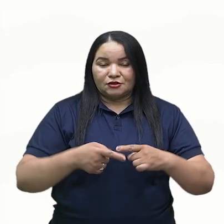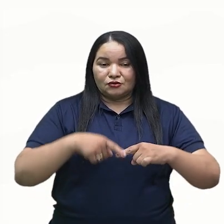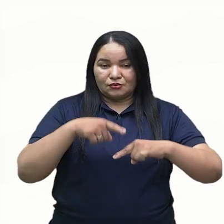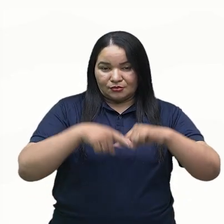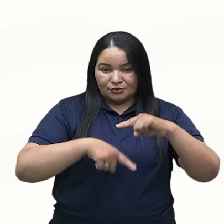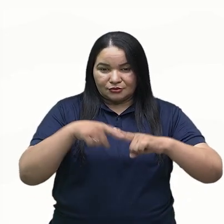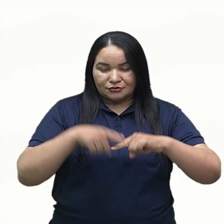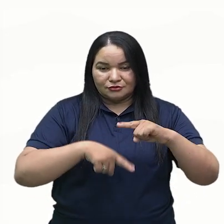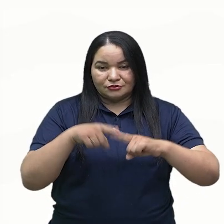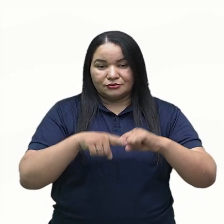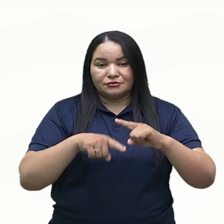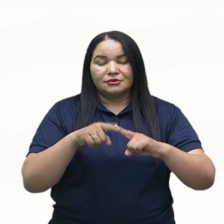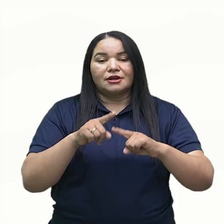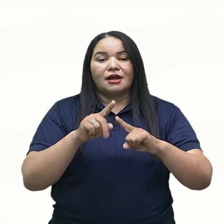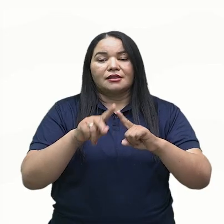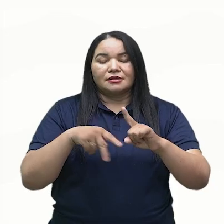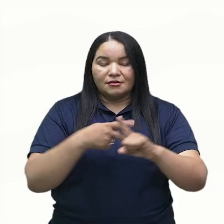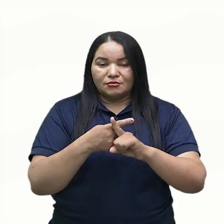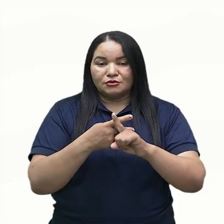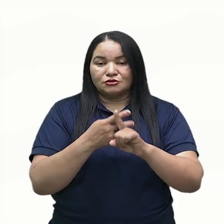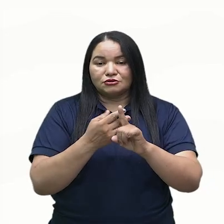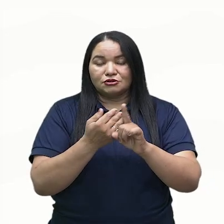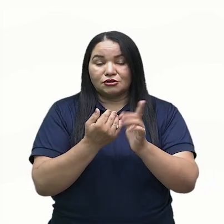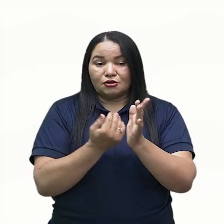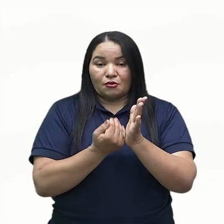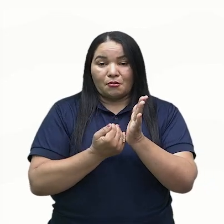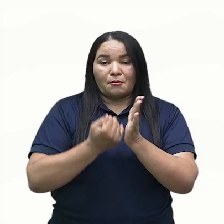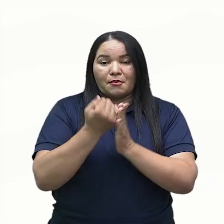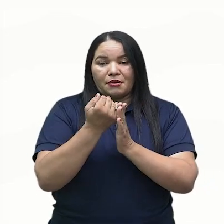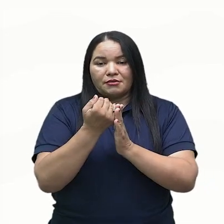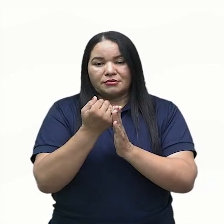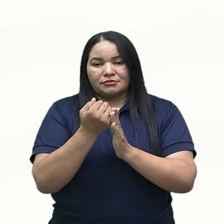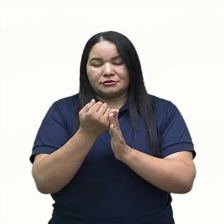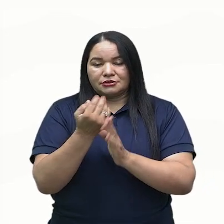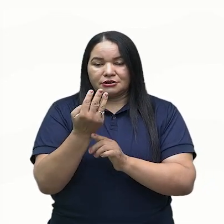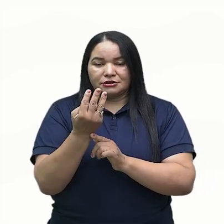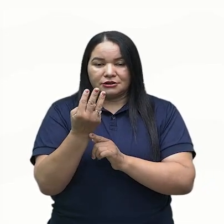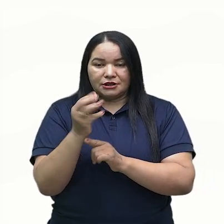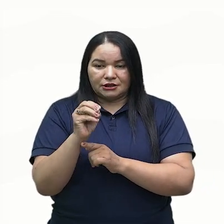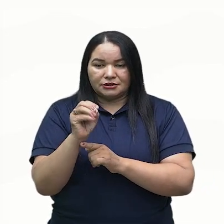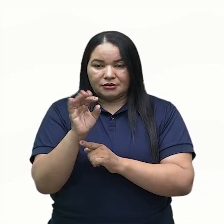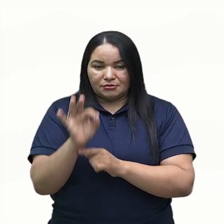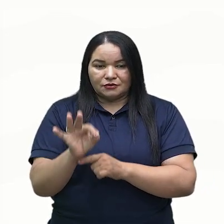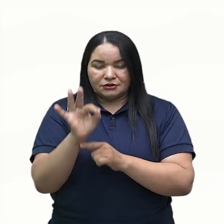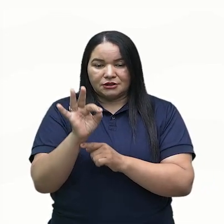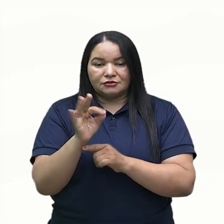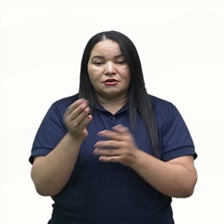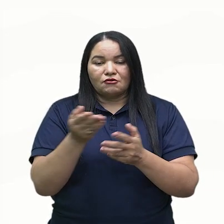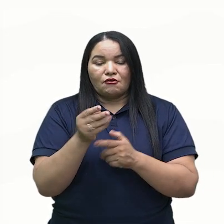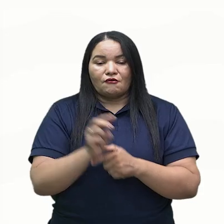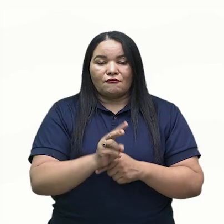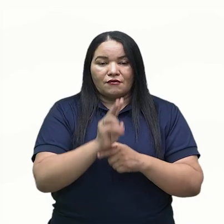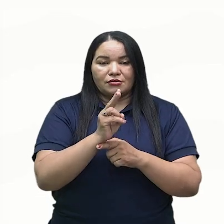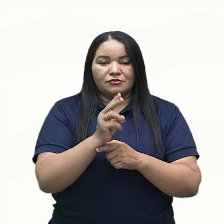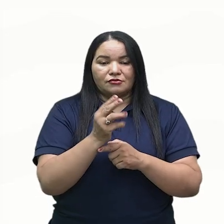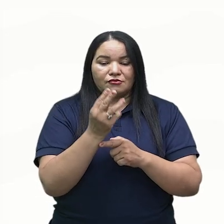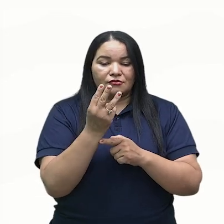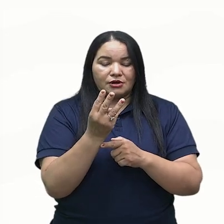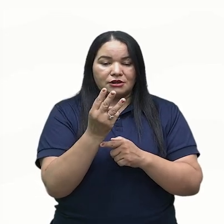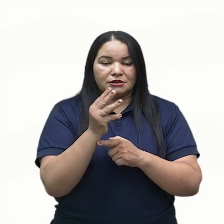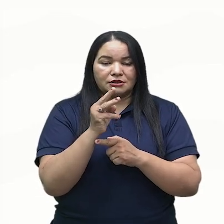esse produto, depois que sofrer esse acréscimo de 30%, ele vai passar a custar